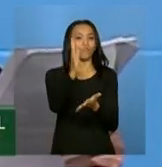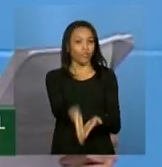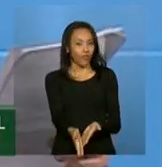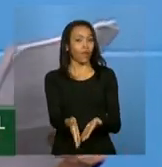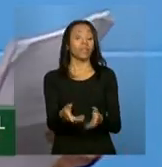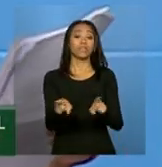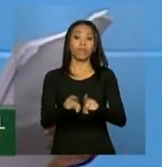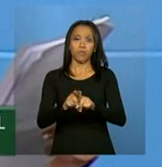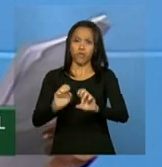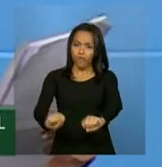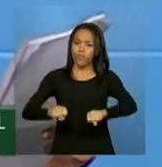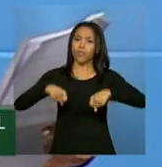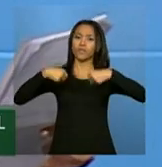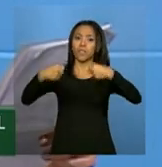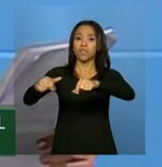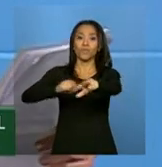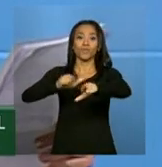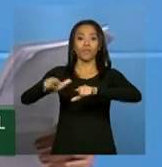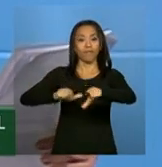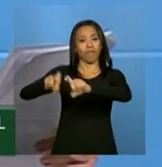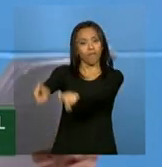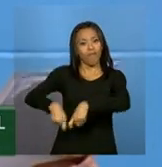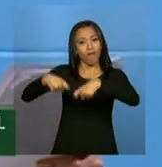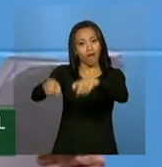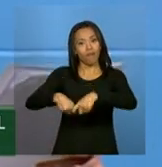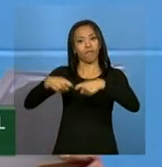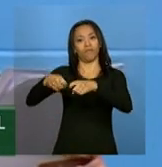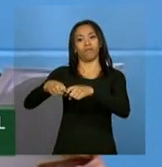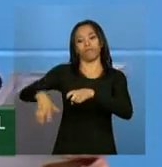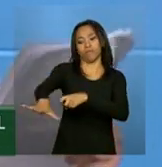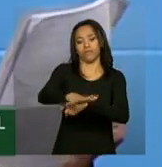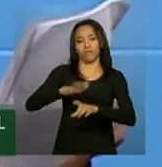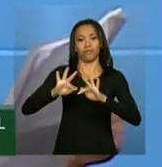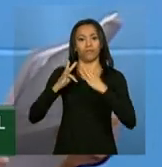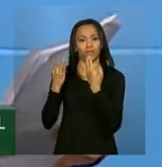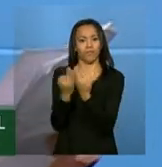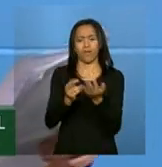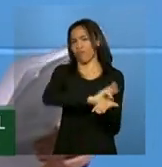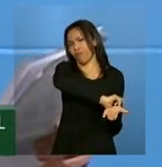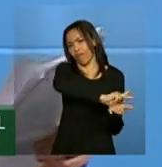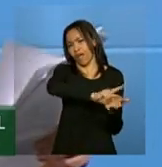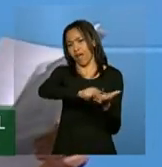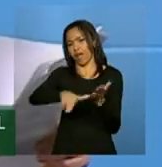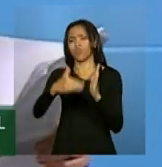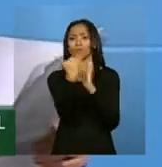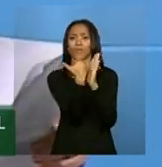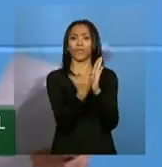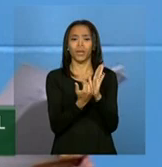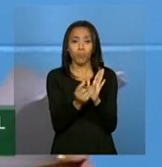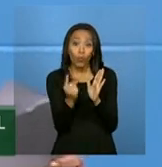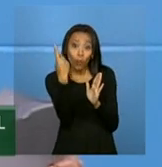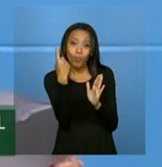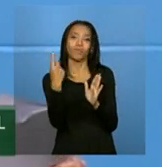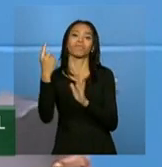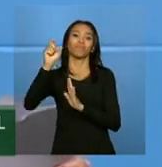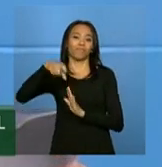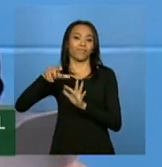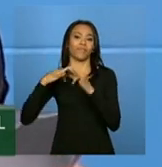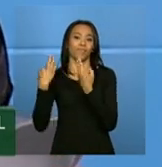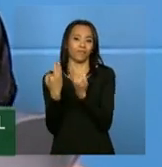Fortalecemos a agricultura familiar e garantimos proteção social com vários programas, dentre eles o Bolsa Família,